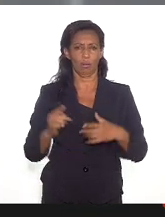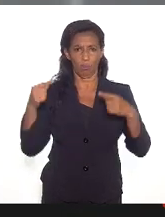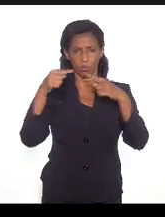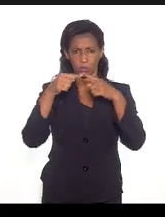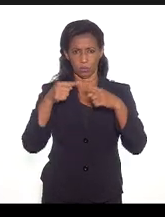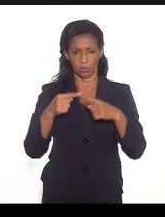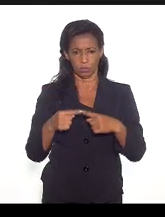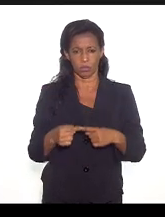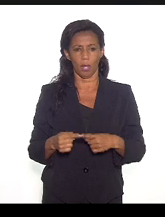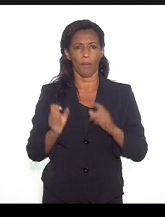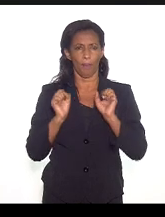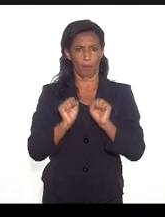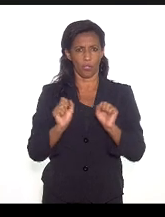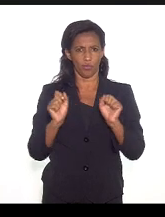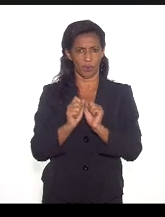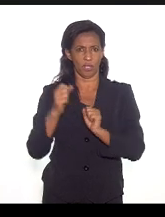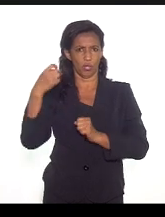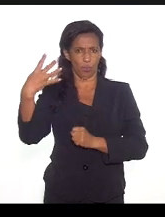acordo, faremos de quatro em quatro.